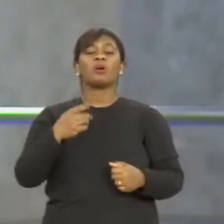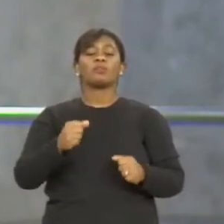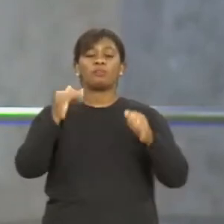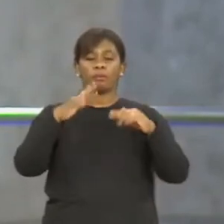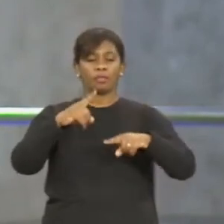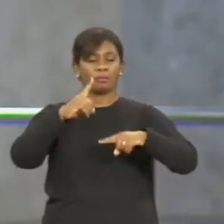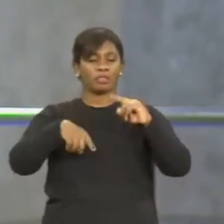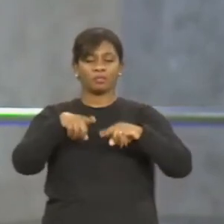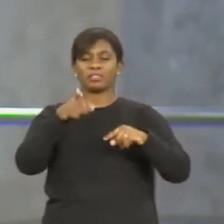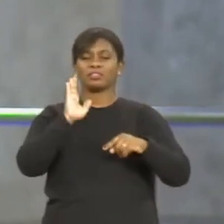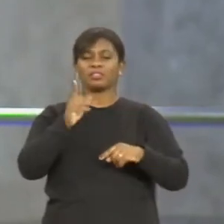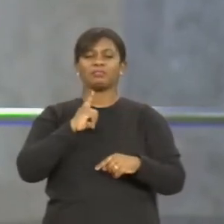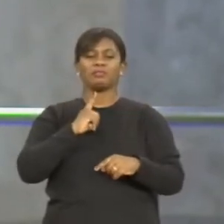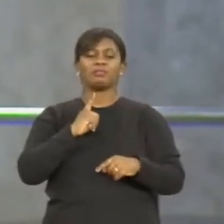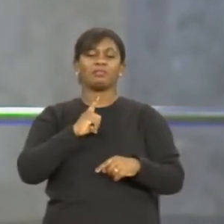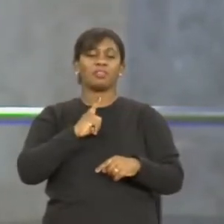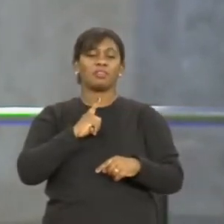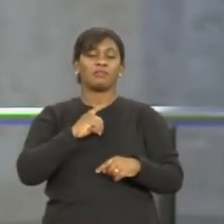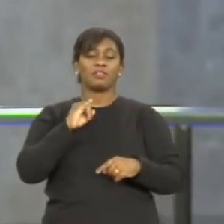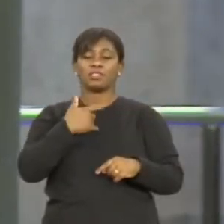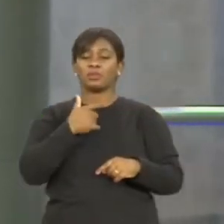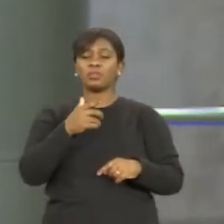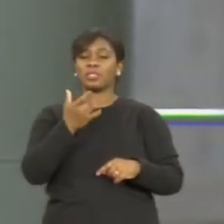temor, então você faz tudo errado.